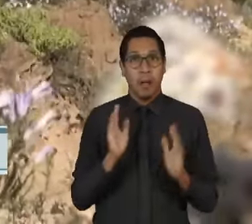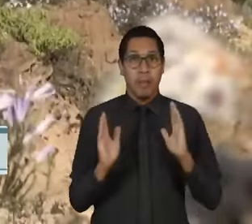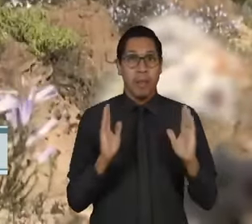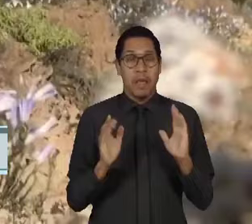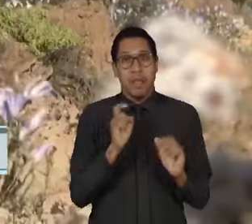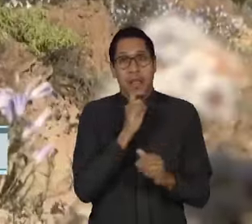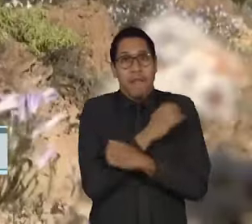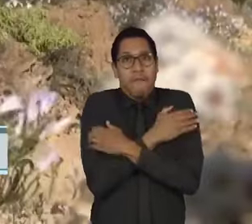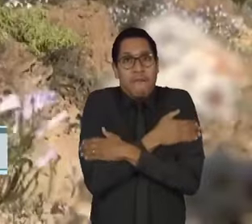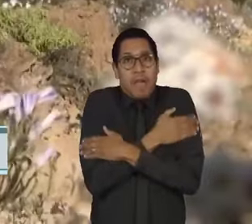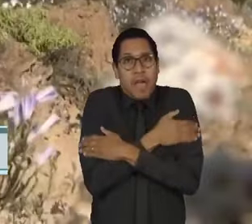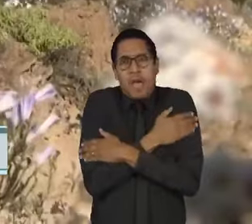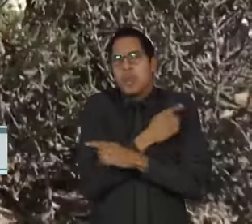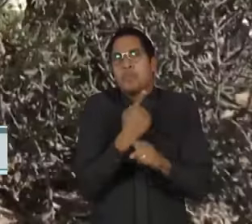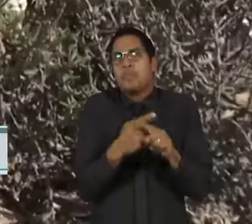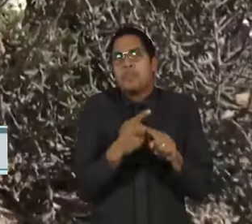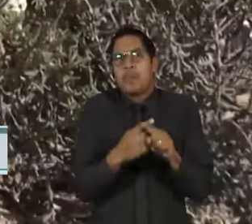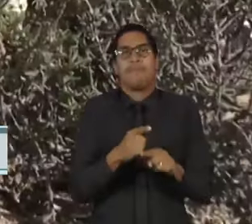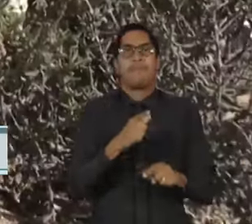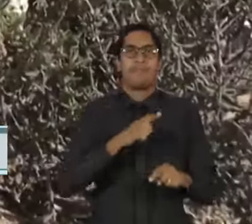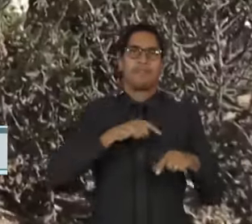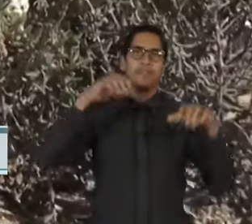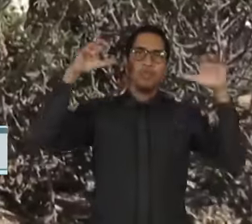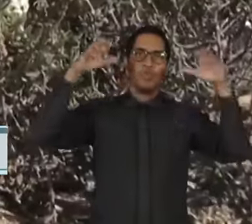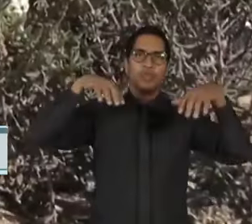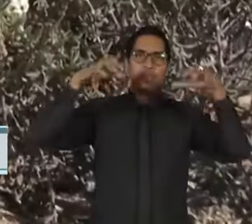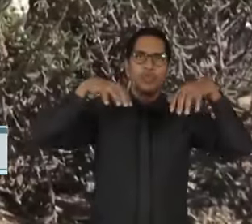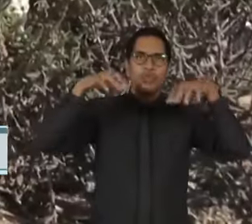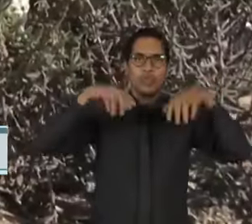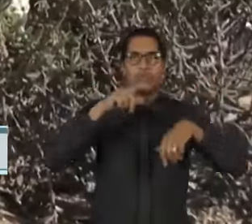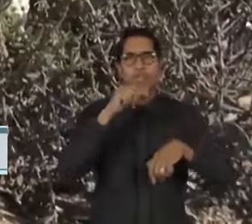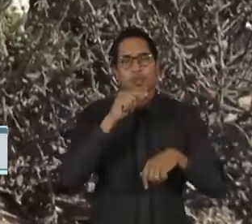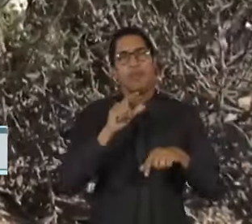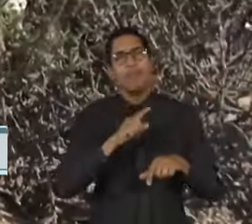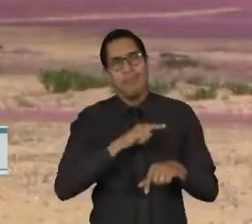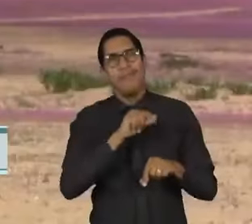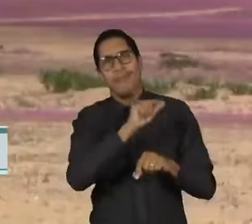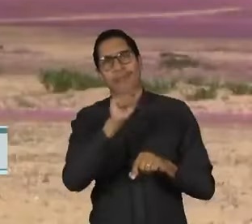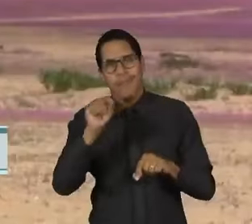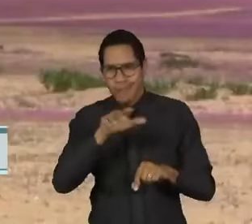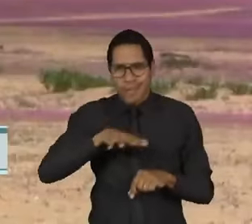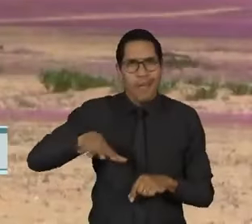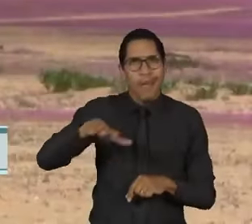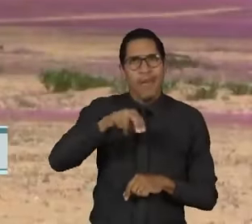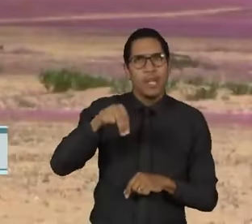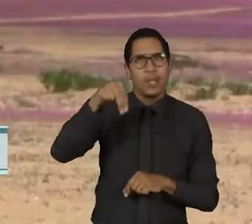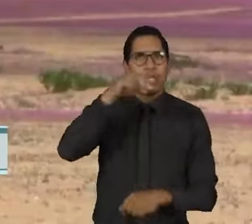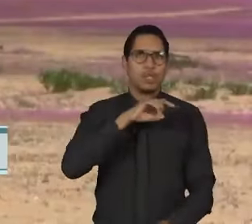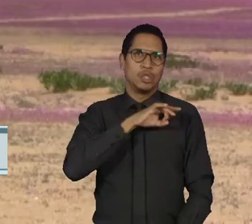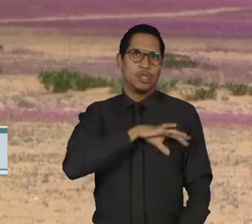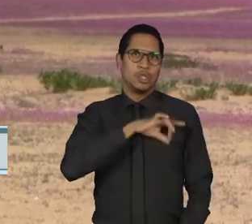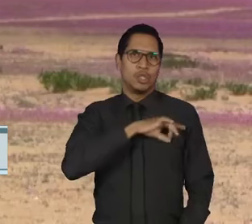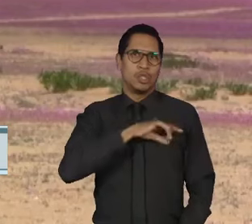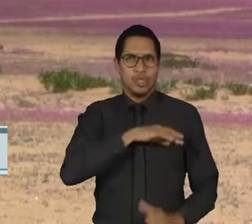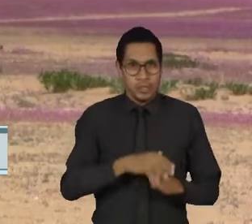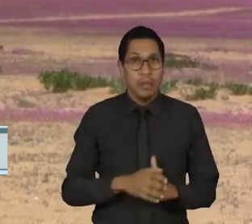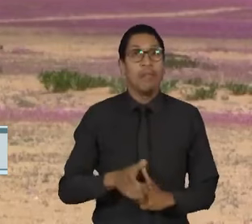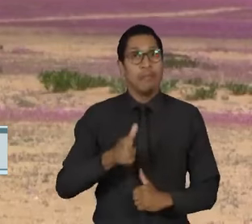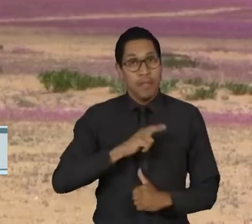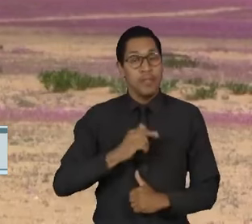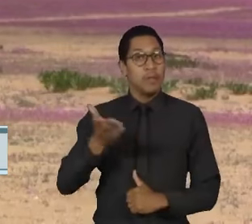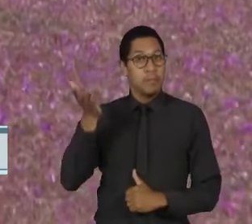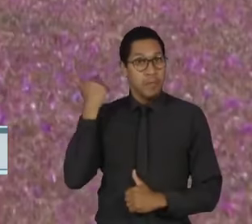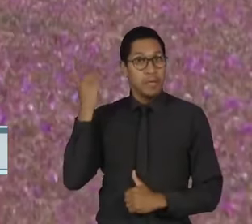inverno. A razão são as chuvas incomuns registradas nessa parte norte do Chile. A última vez que algo assim